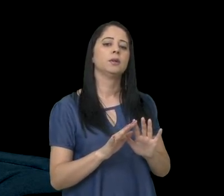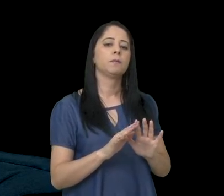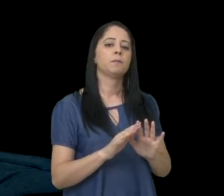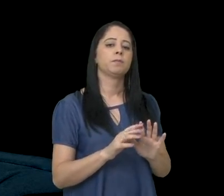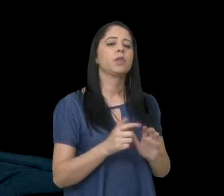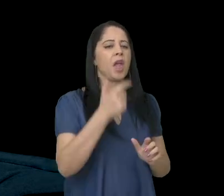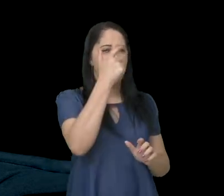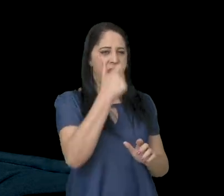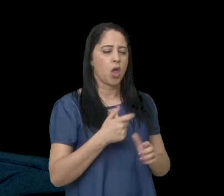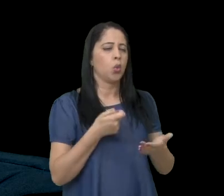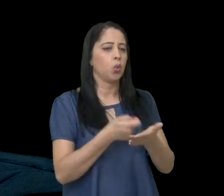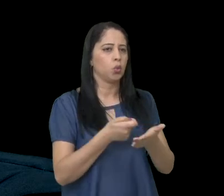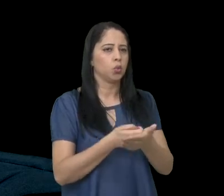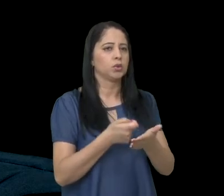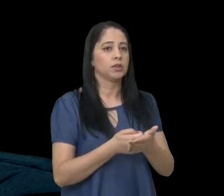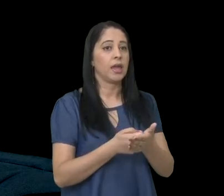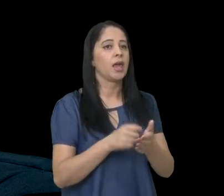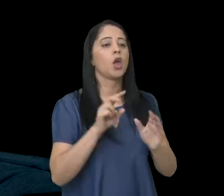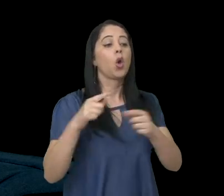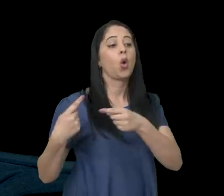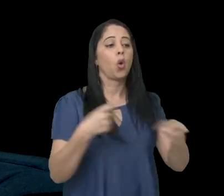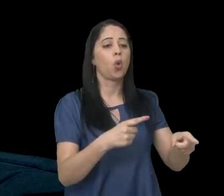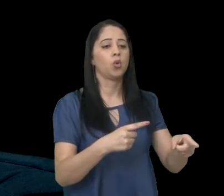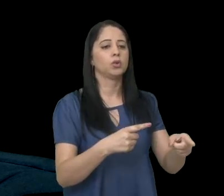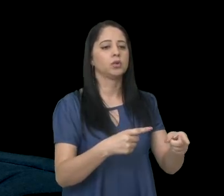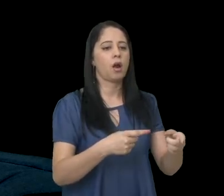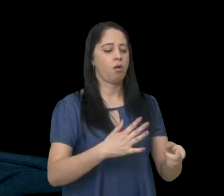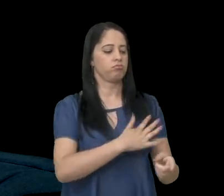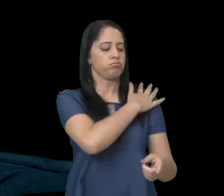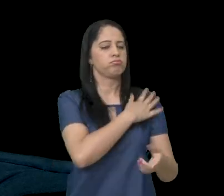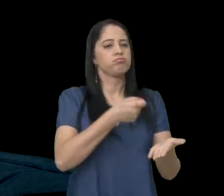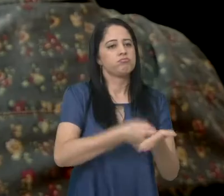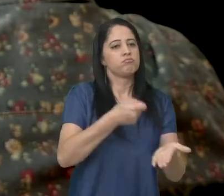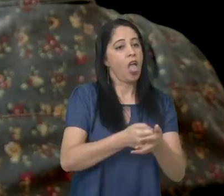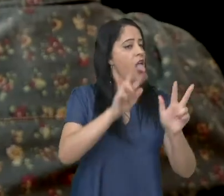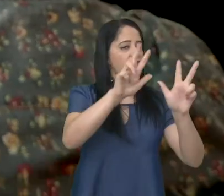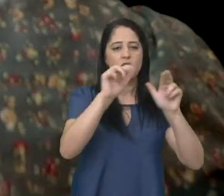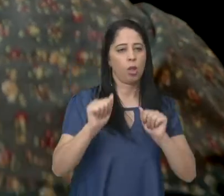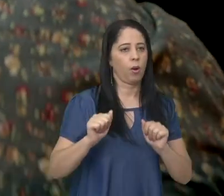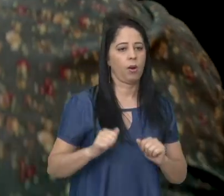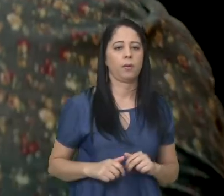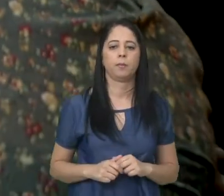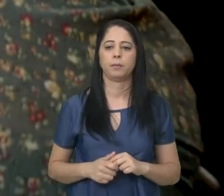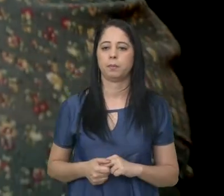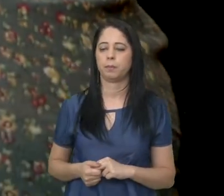trabalhei aqui muito, que foi a questão da ditadura militar nunca mais.